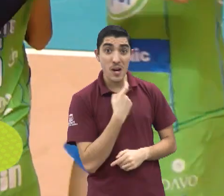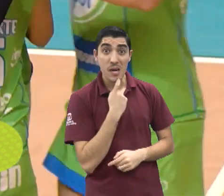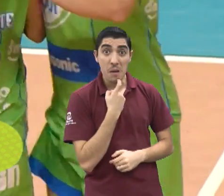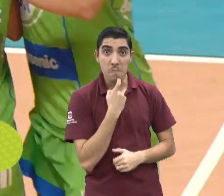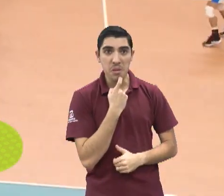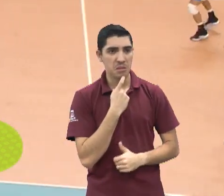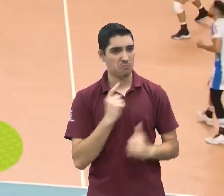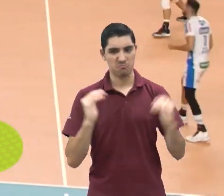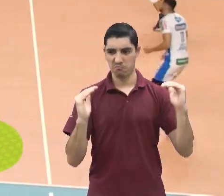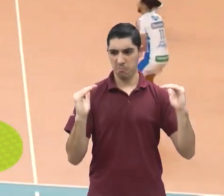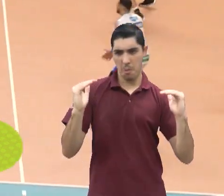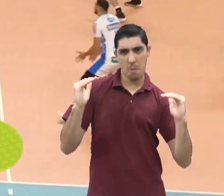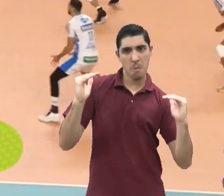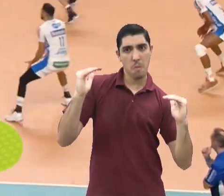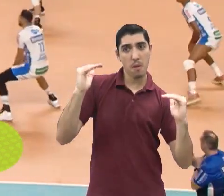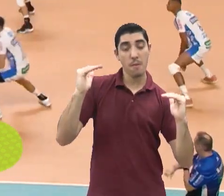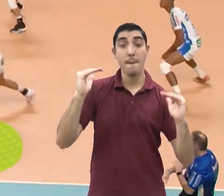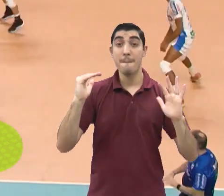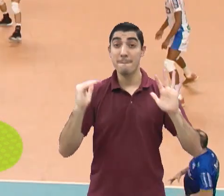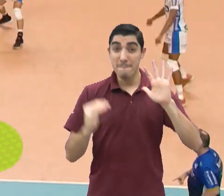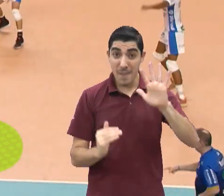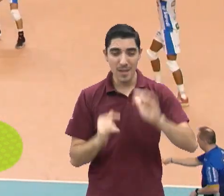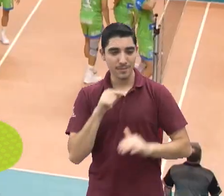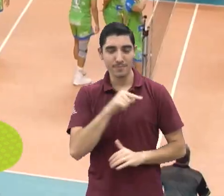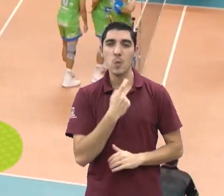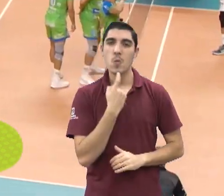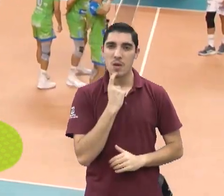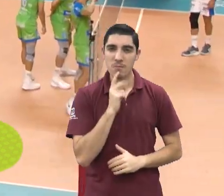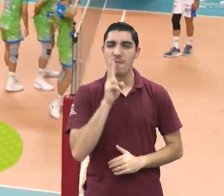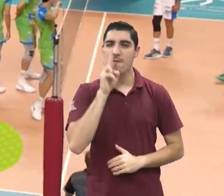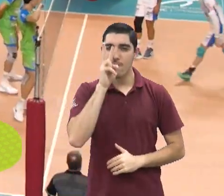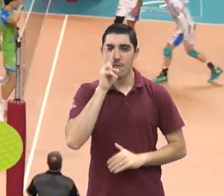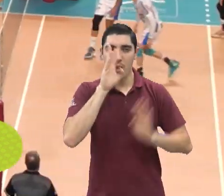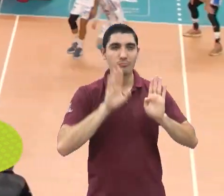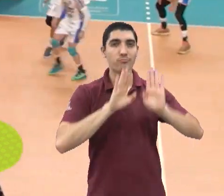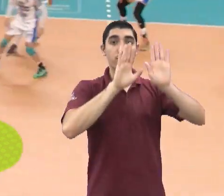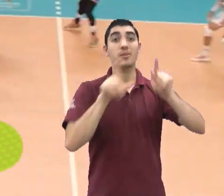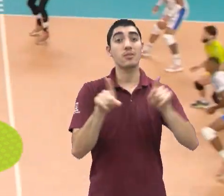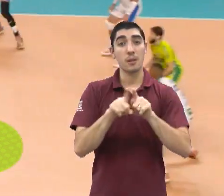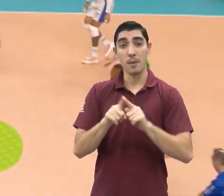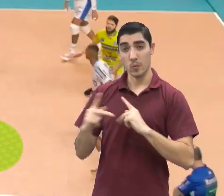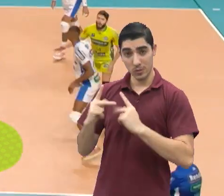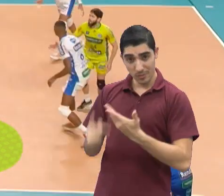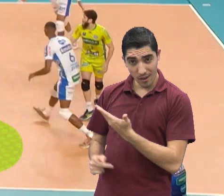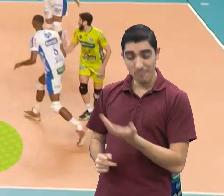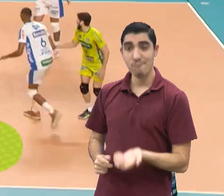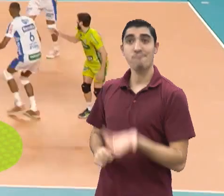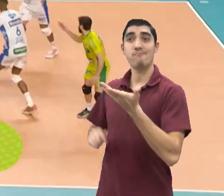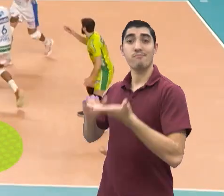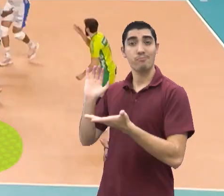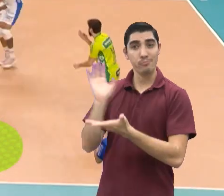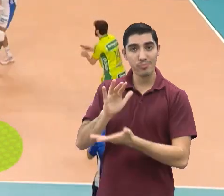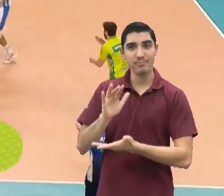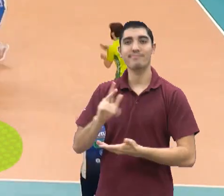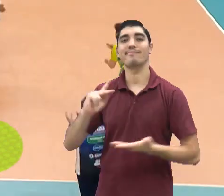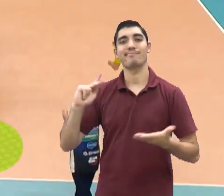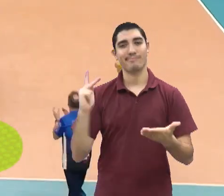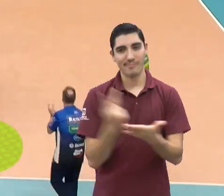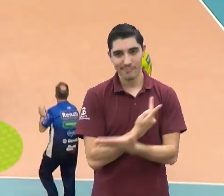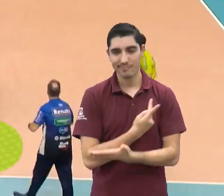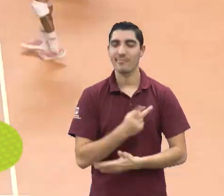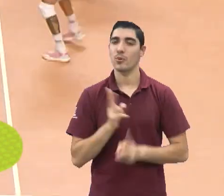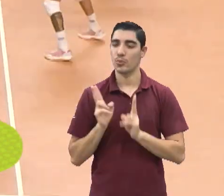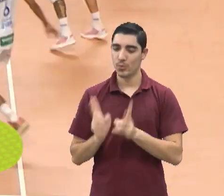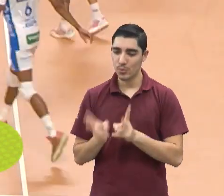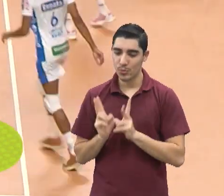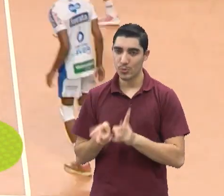Campinas. Mas o forte bloqueio dos visitantes e os erros de saque ainda continuavam sendo um problema para os